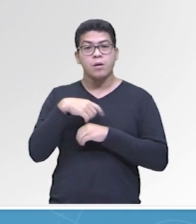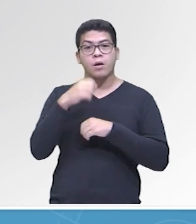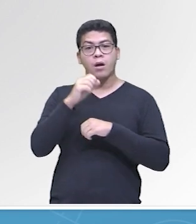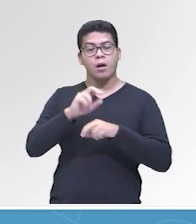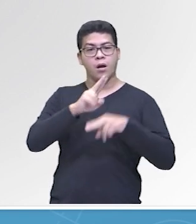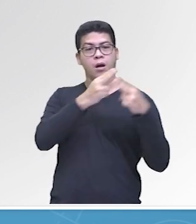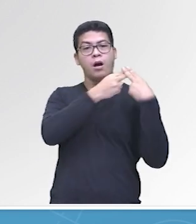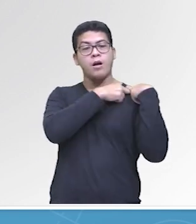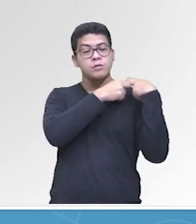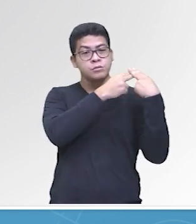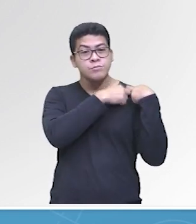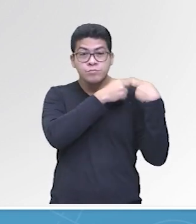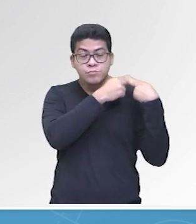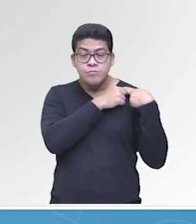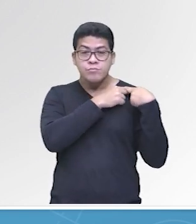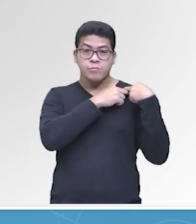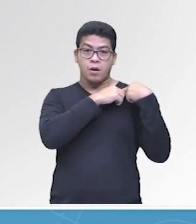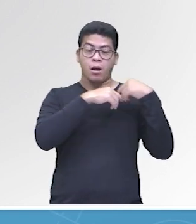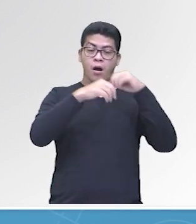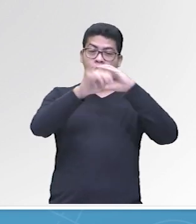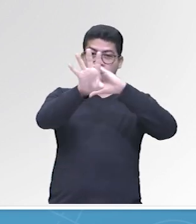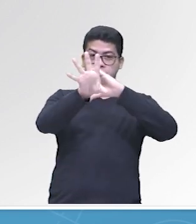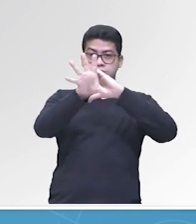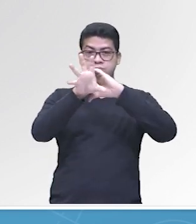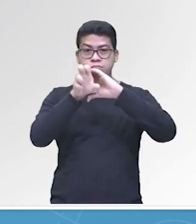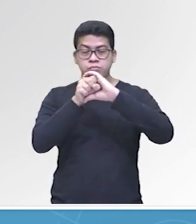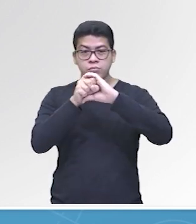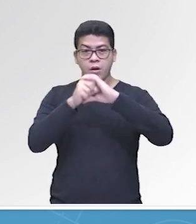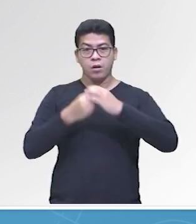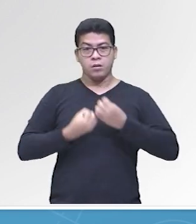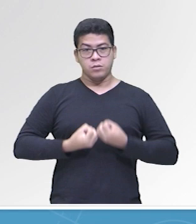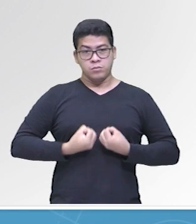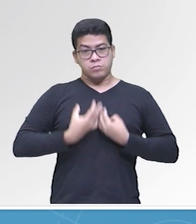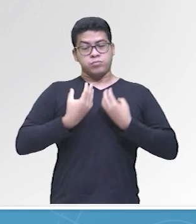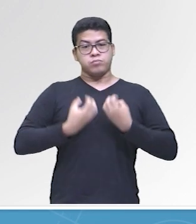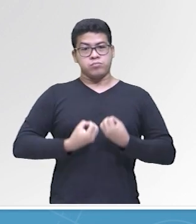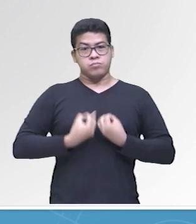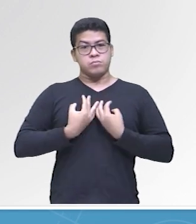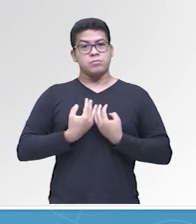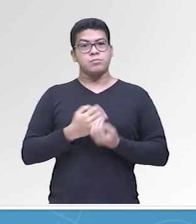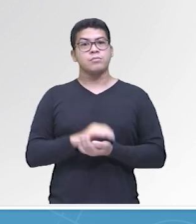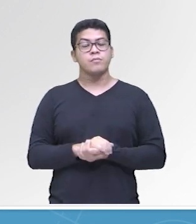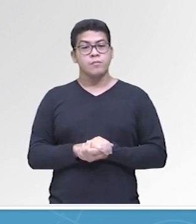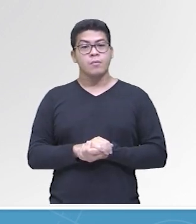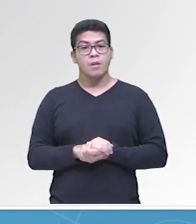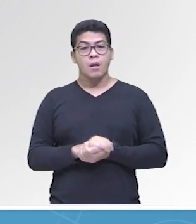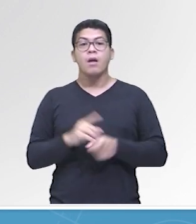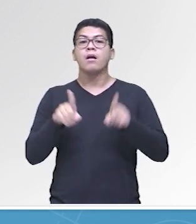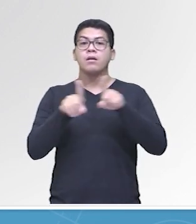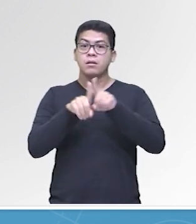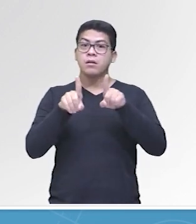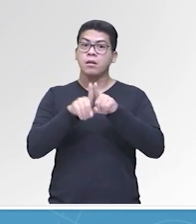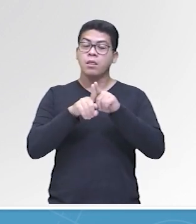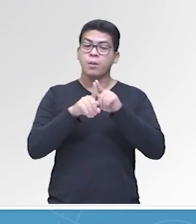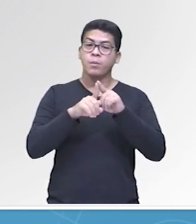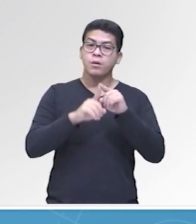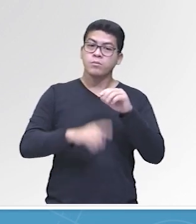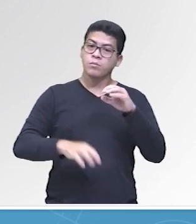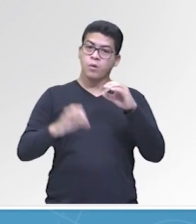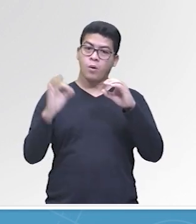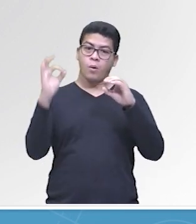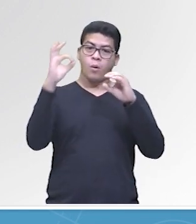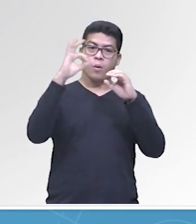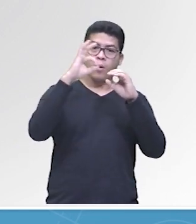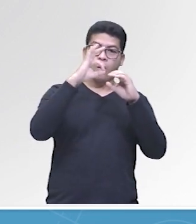pela organização de gases aí dentro das células. A gente tem também os lisossomos. Os lisossomos são as